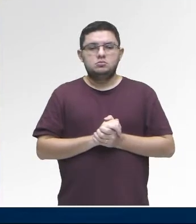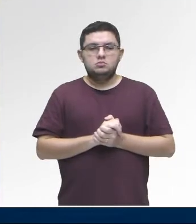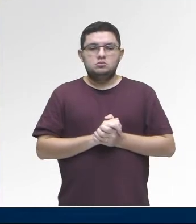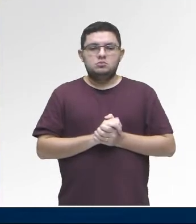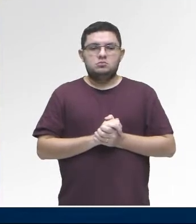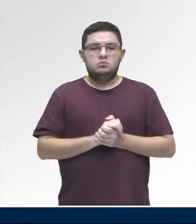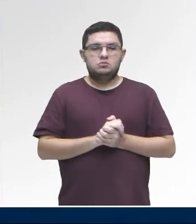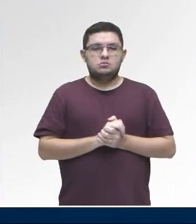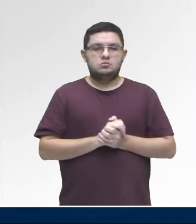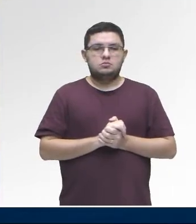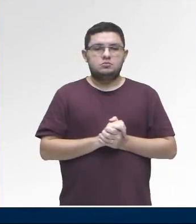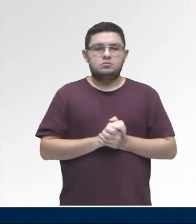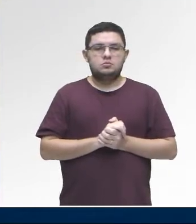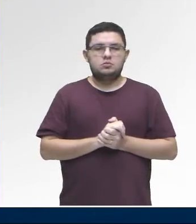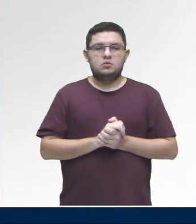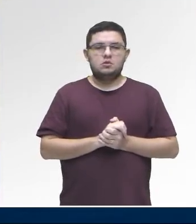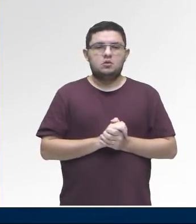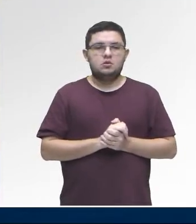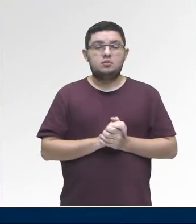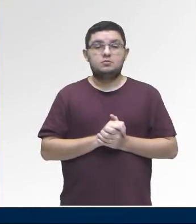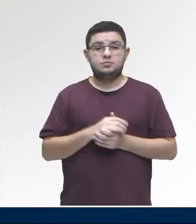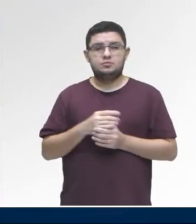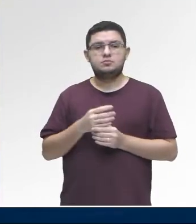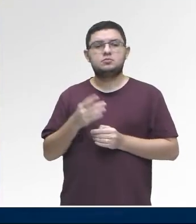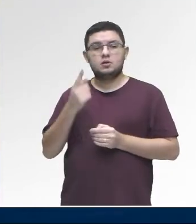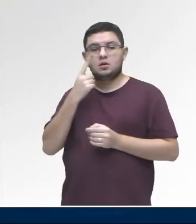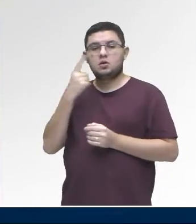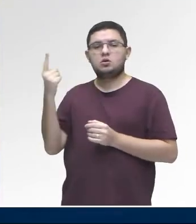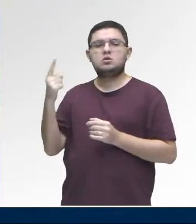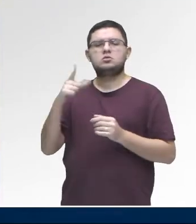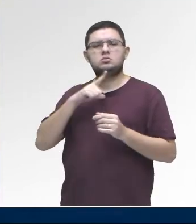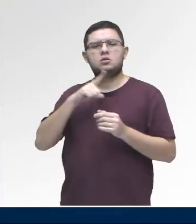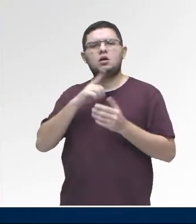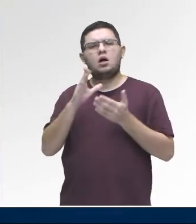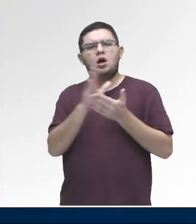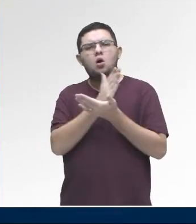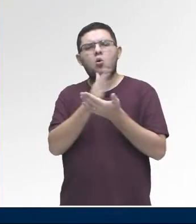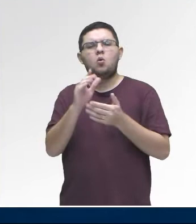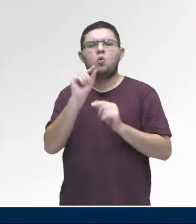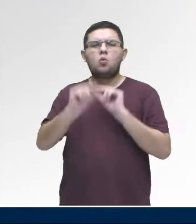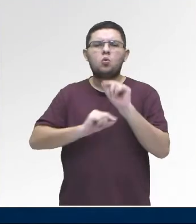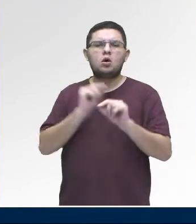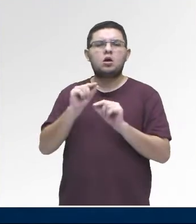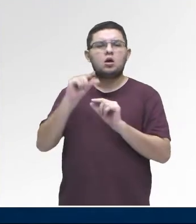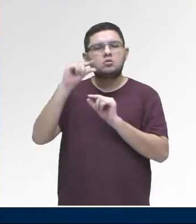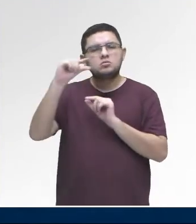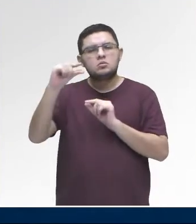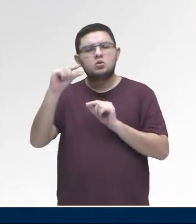Aqui nós temos algumas siglas, tá? Que são utilizadas